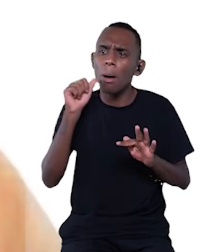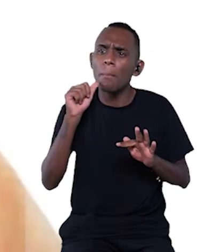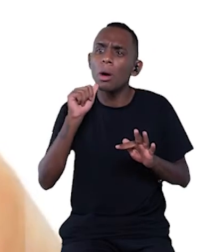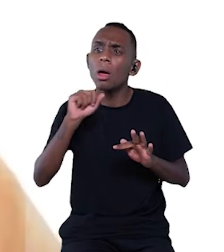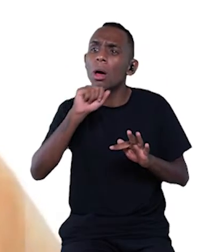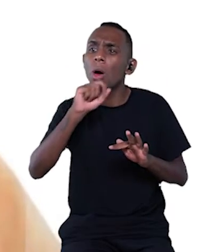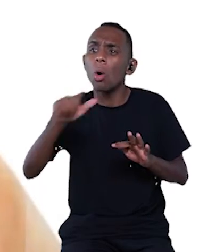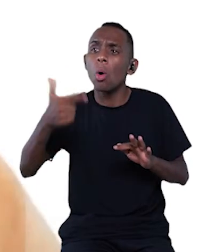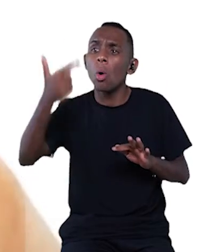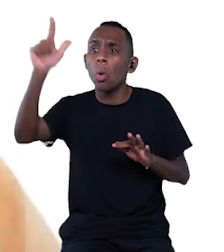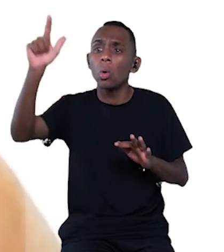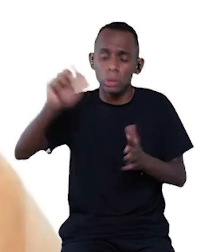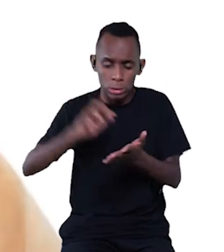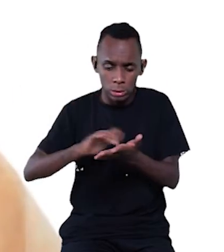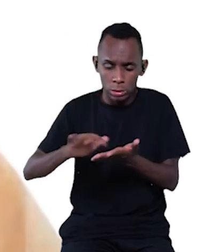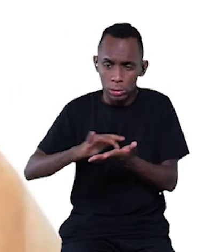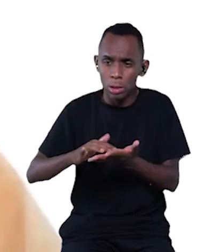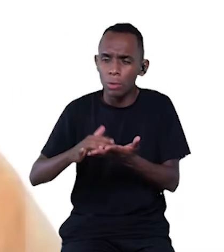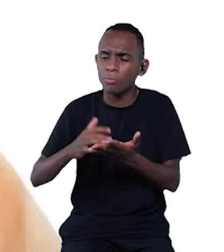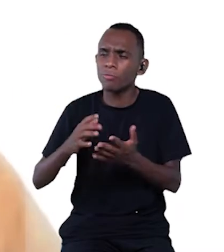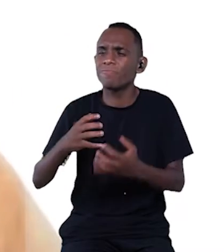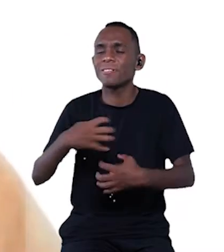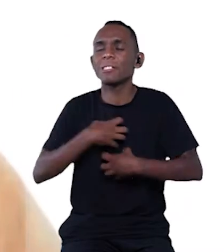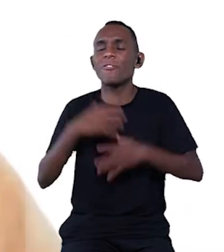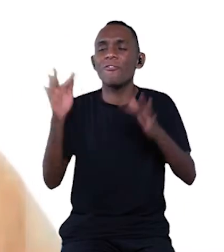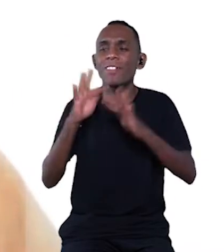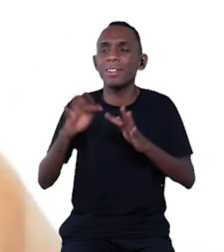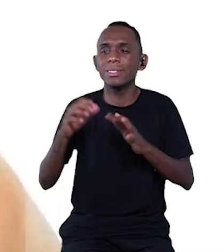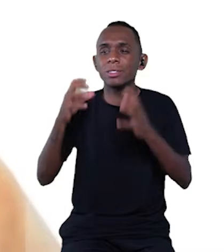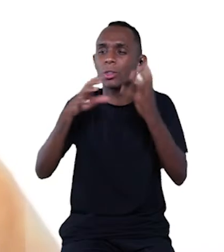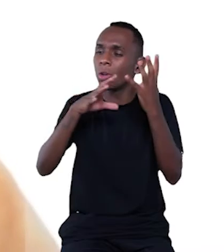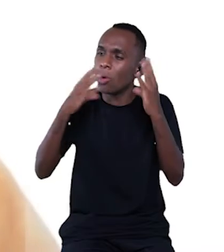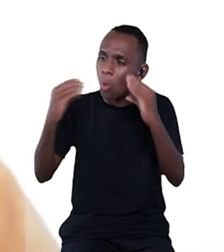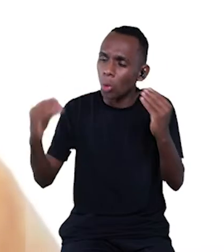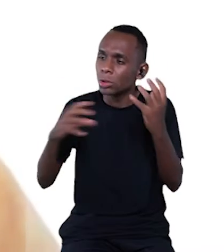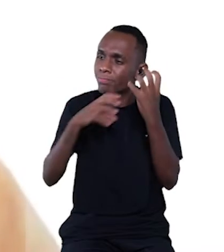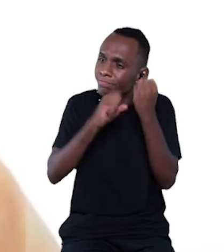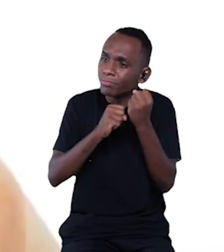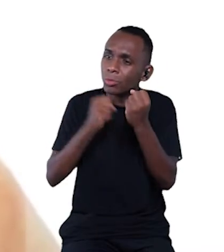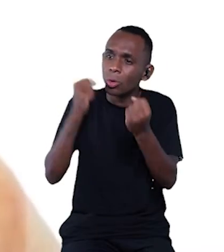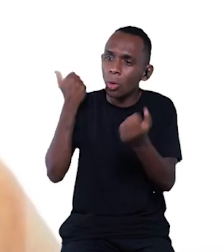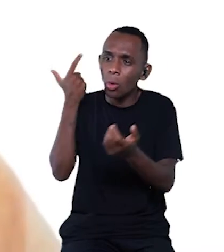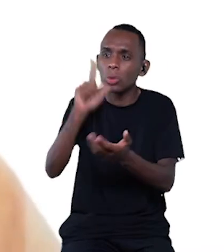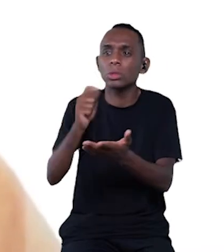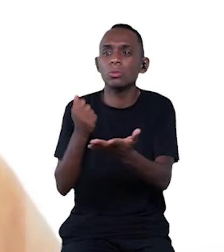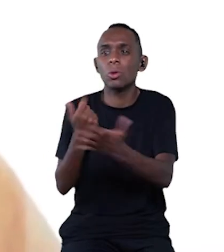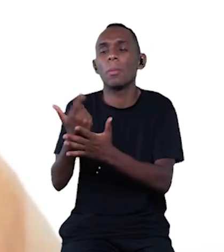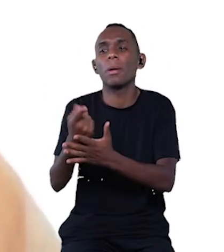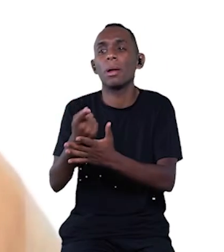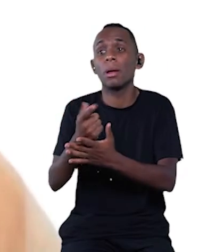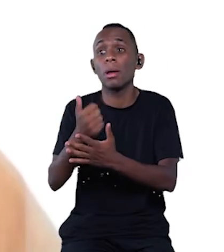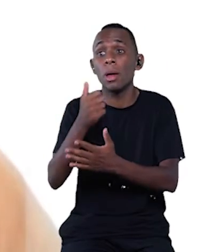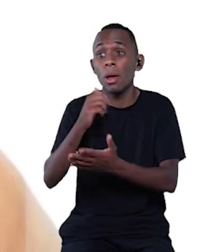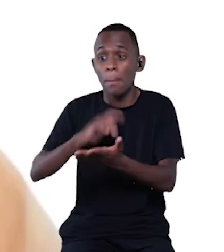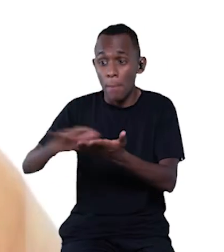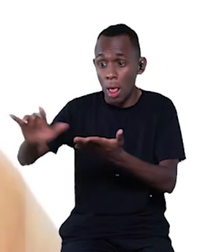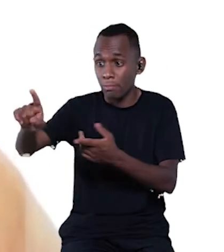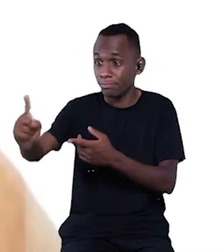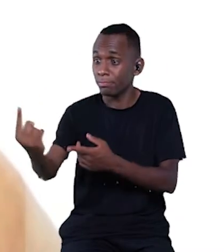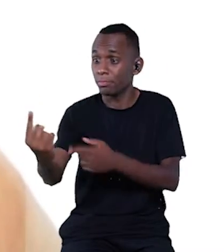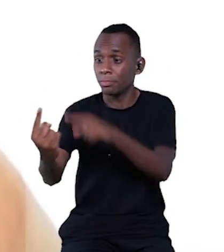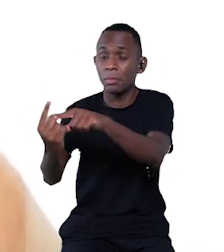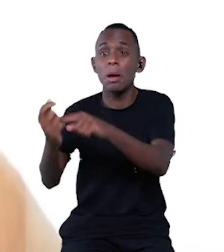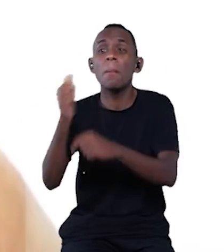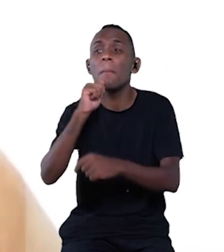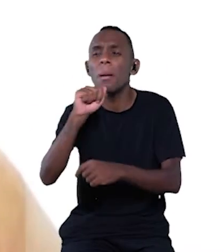seu colchão e o rádio, escreveu ela com um rosto leve. Logo vi que a conversa dela era com a mãe. Aos